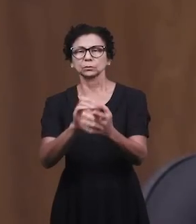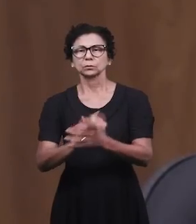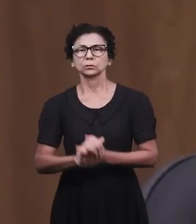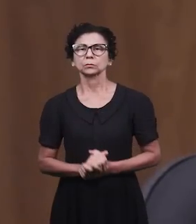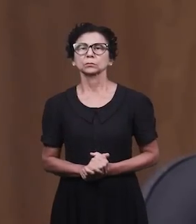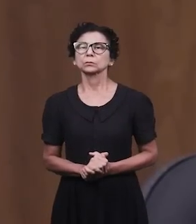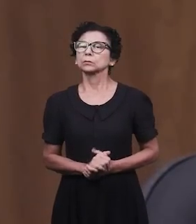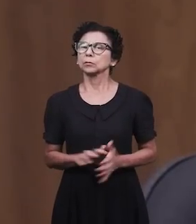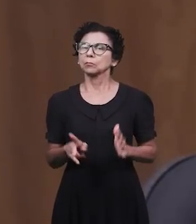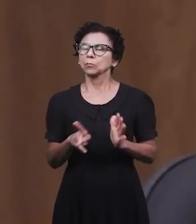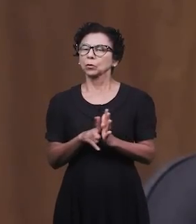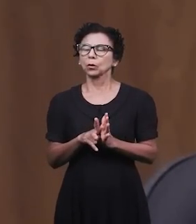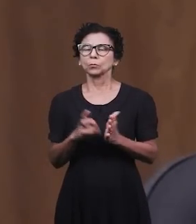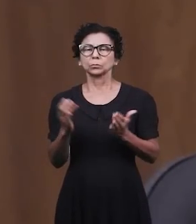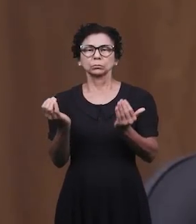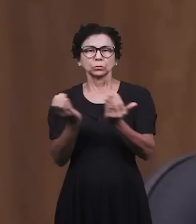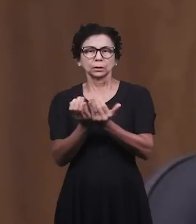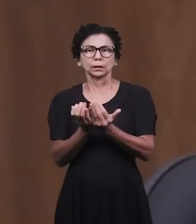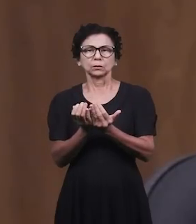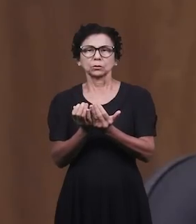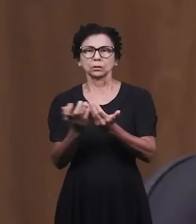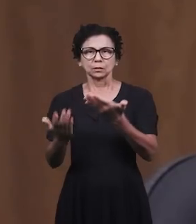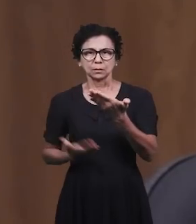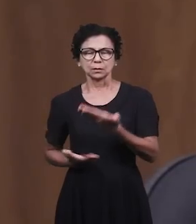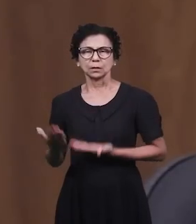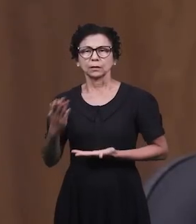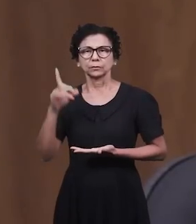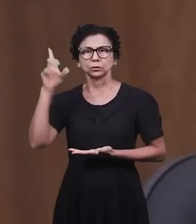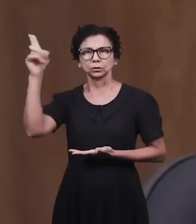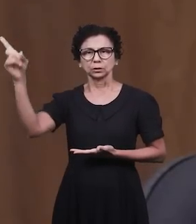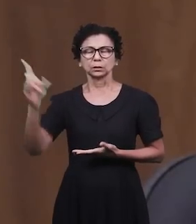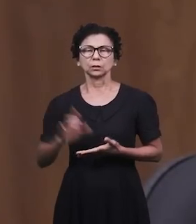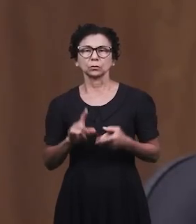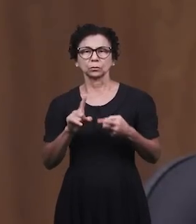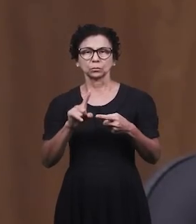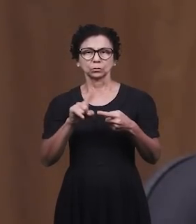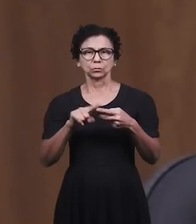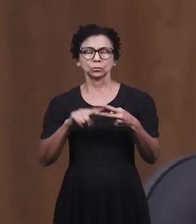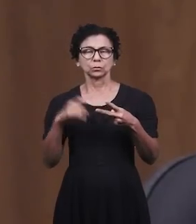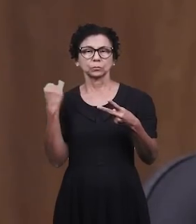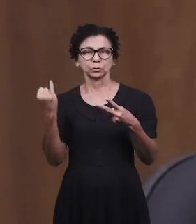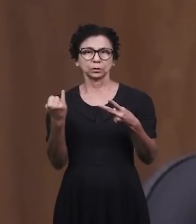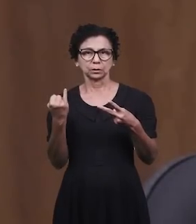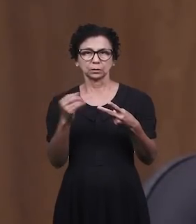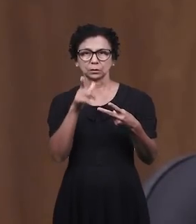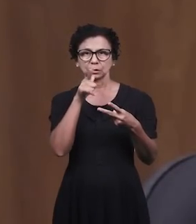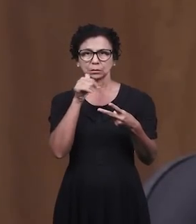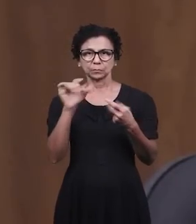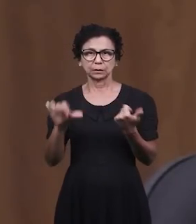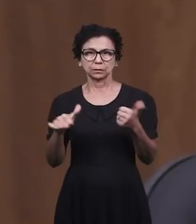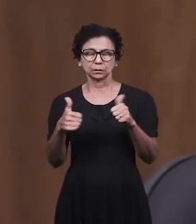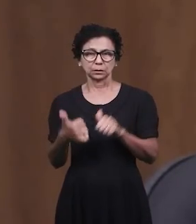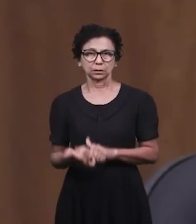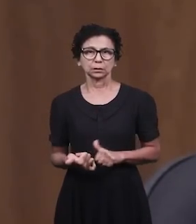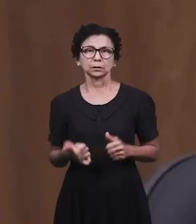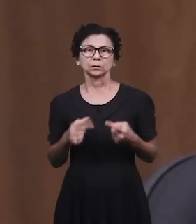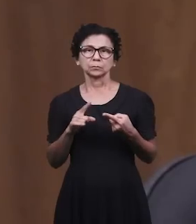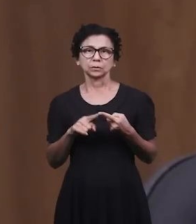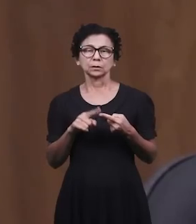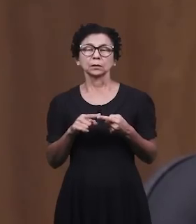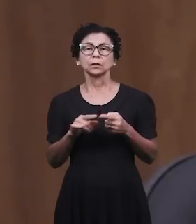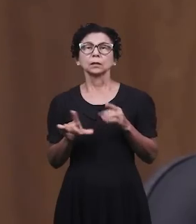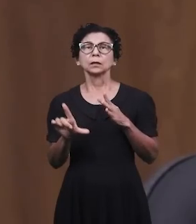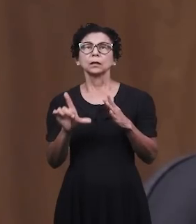de Deus. E são duas coisas que estabelecem no batismo que é importante. A importância do batismo, que precede ao